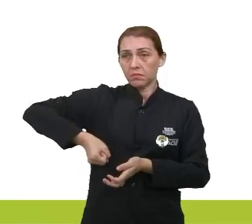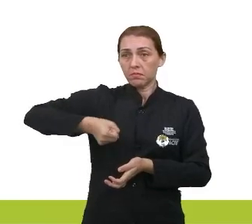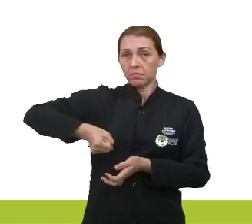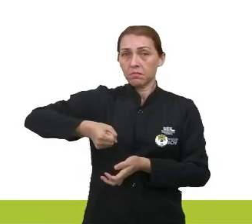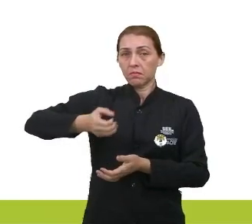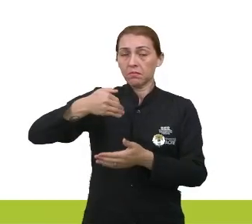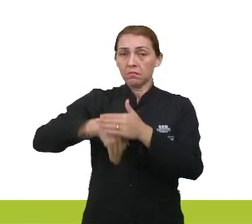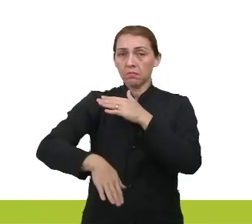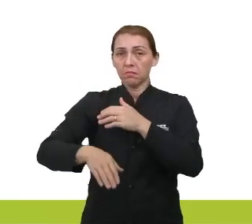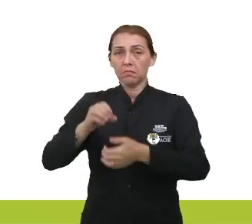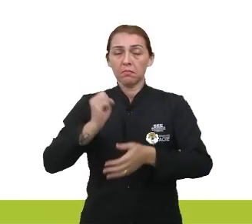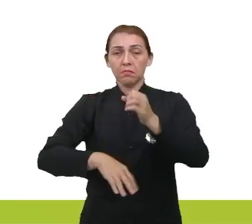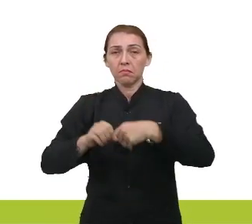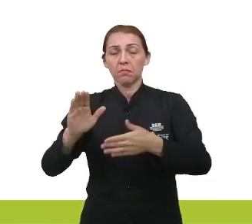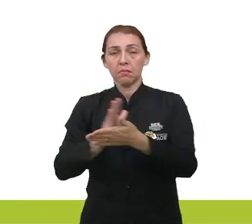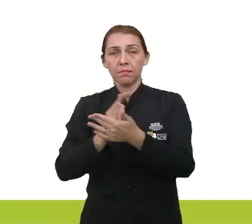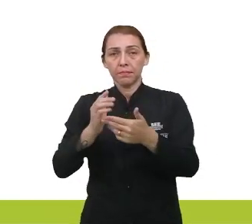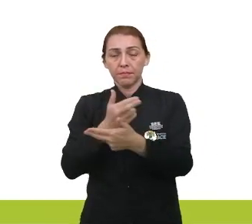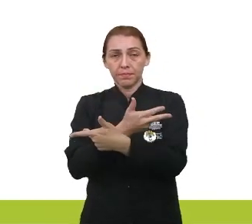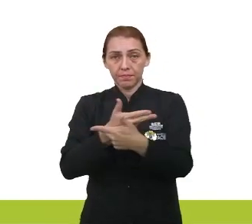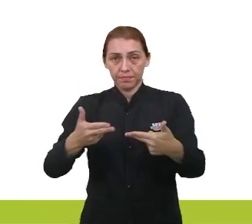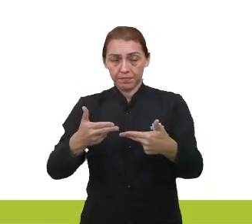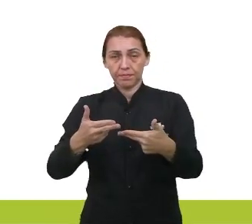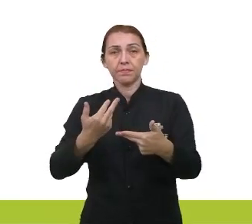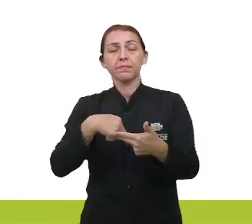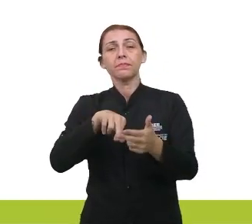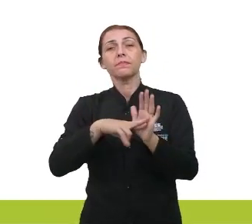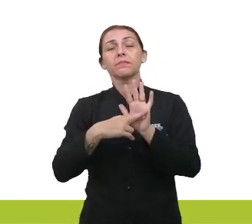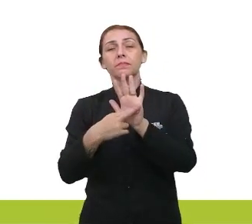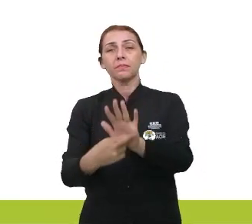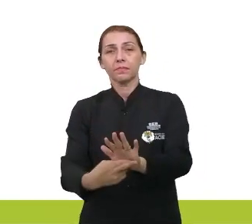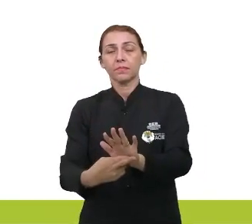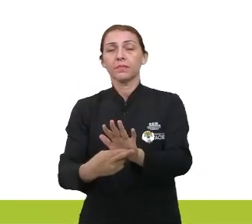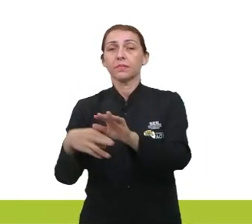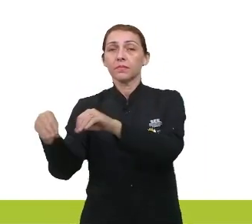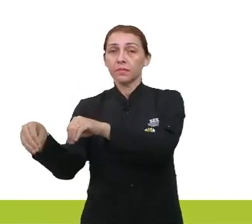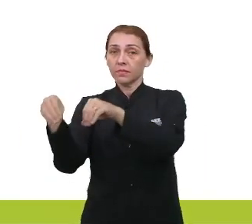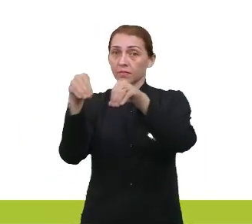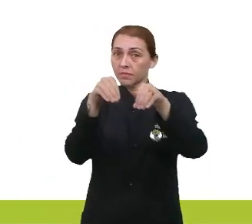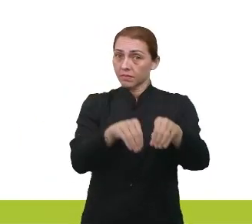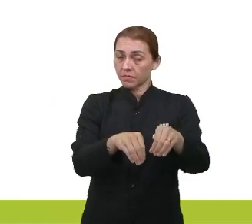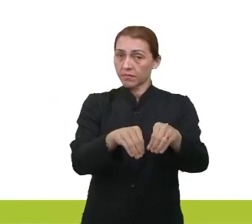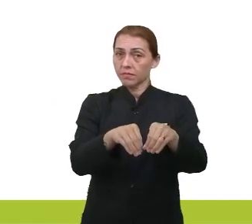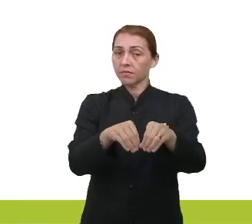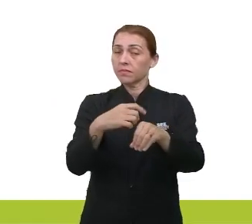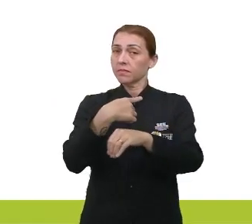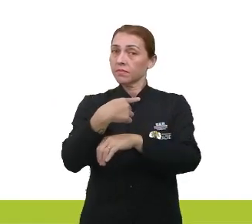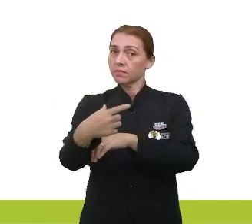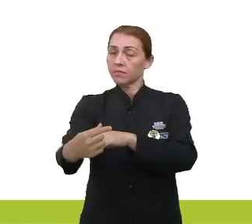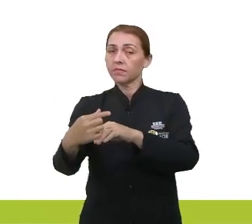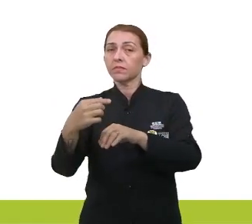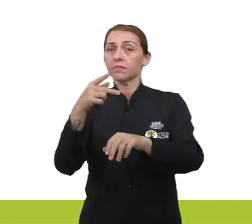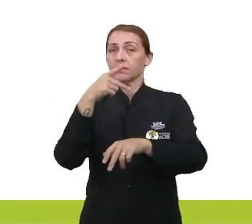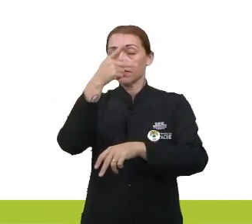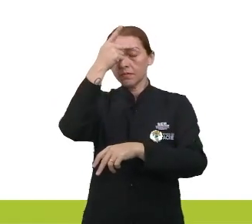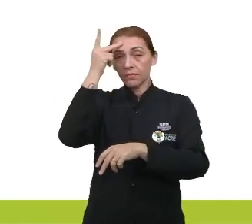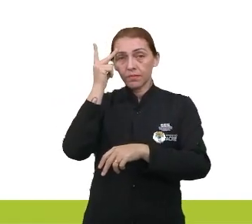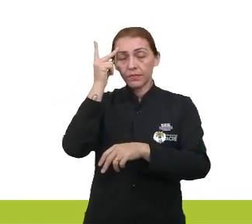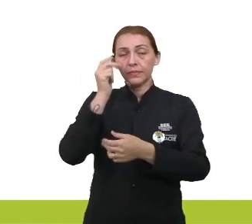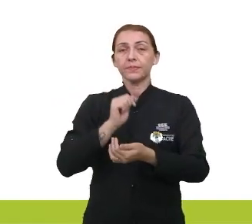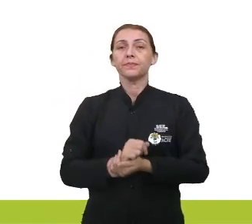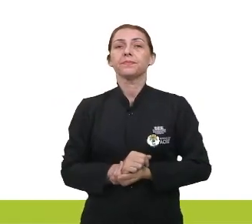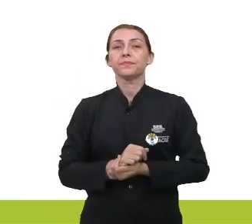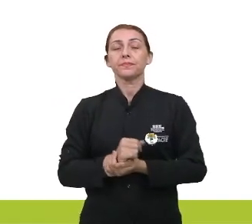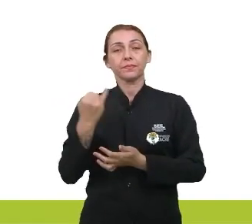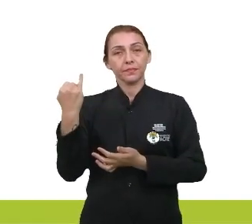carregar alguns objetos, alguma coisa. Então, isso está representando aí o deslocamento, está representando a saída dessas pessoas.